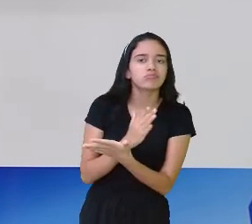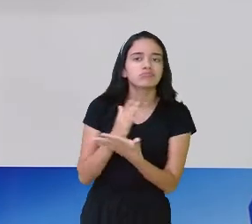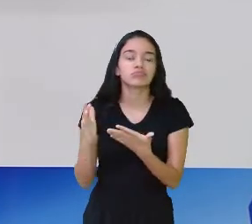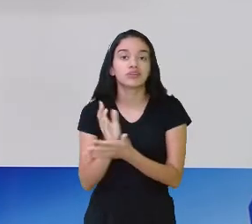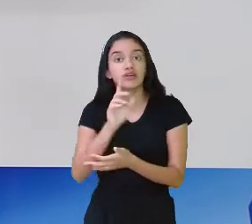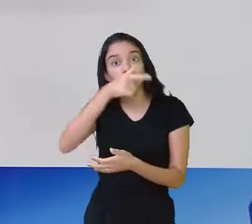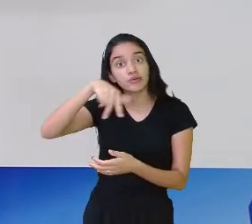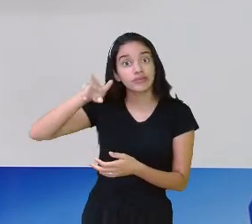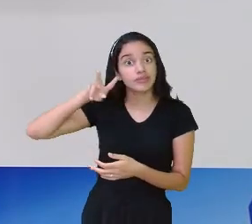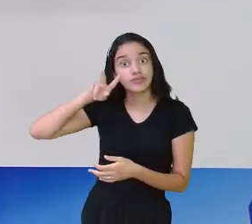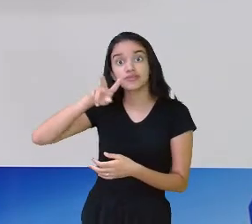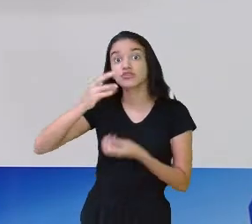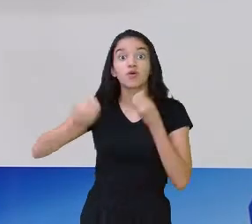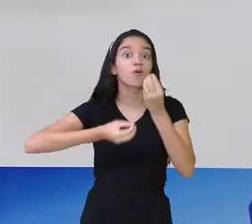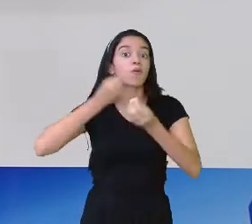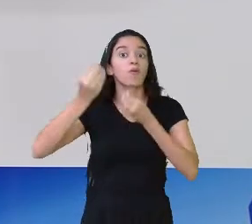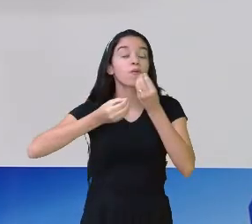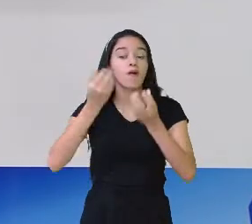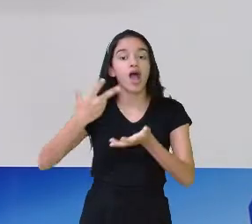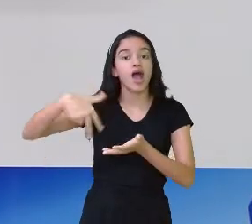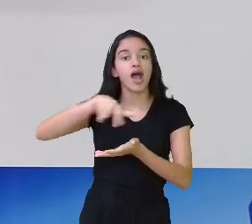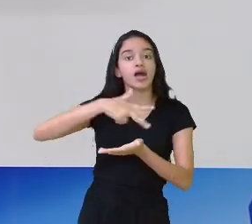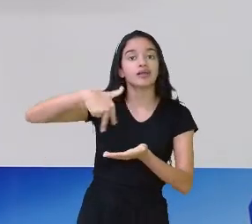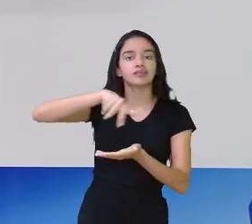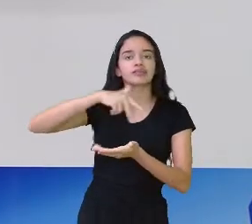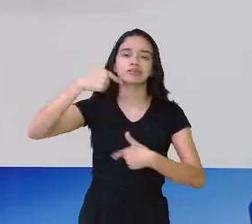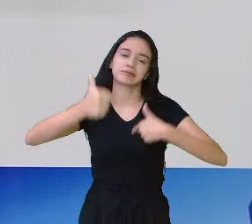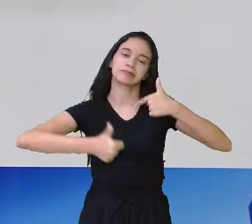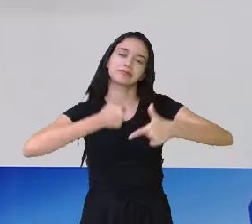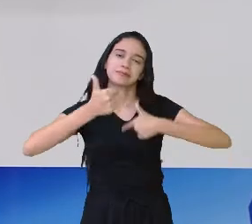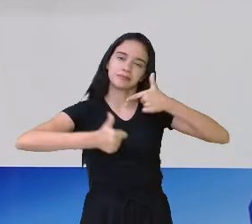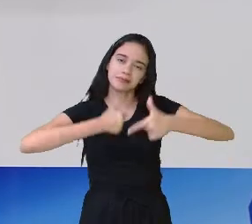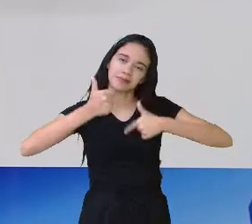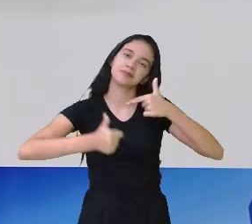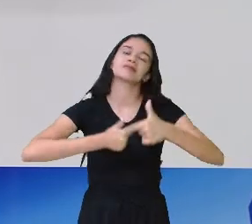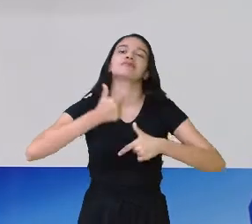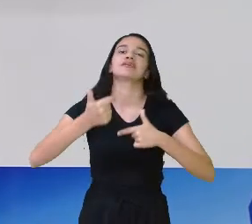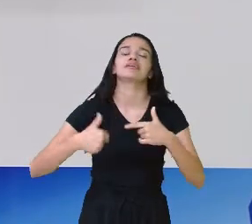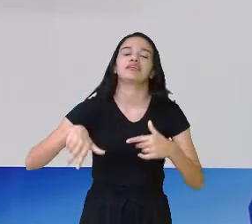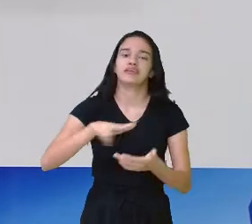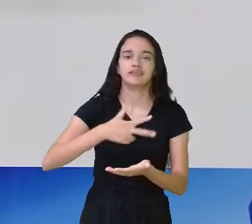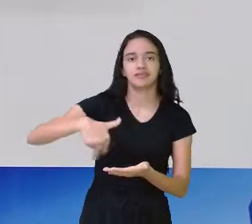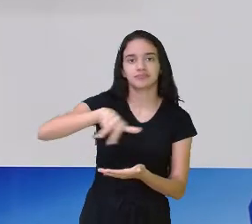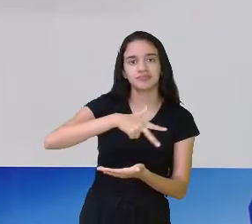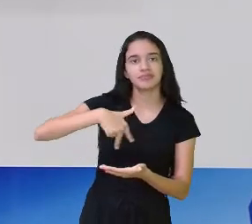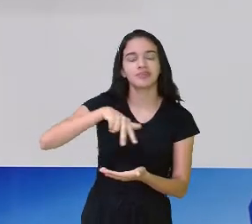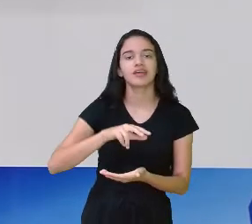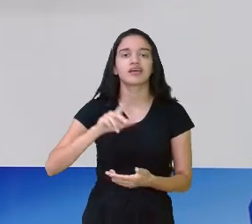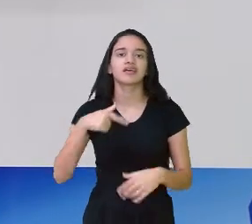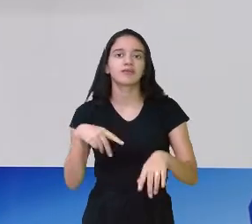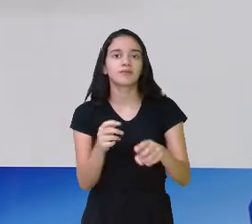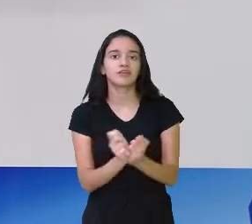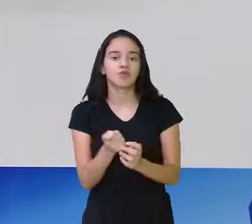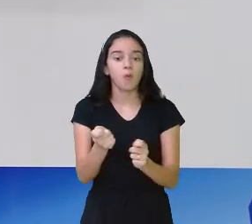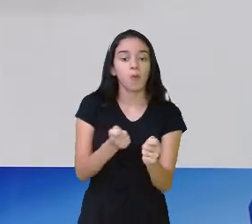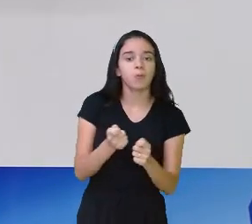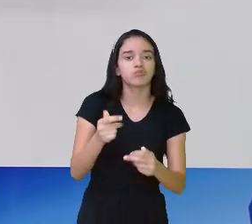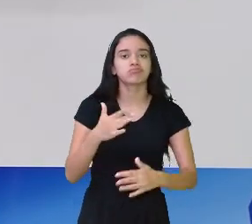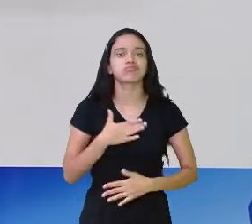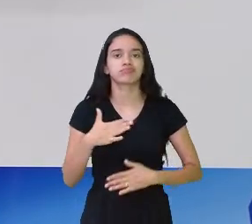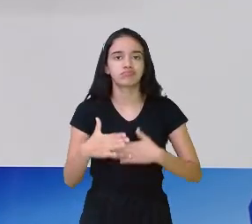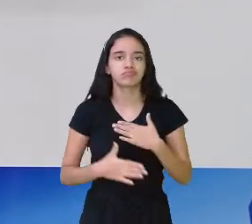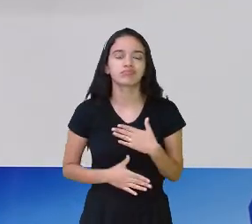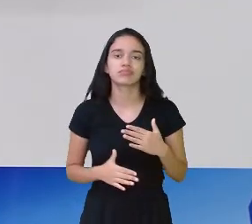aí vocês viram como a dança, quando a gente trabalha, né, enquanto dançarino, é o controle do corpo,